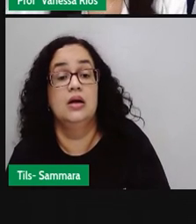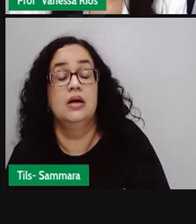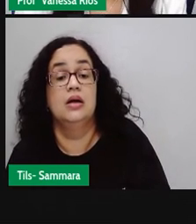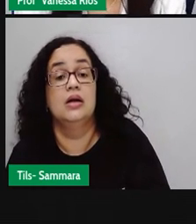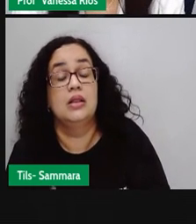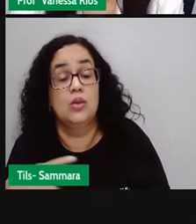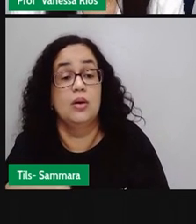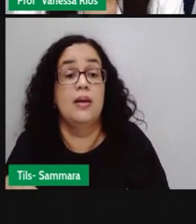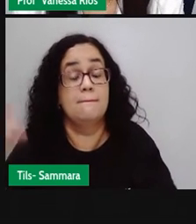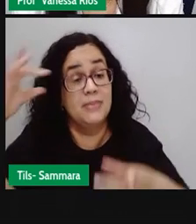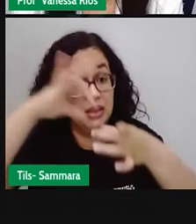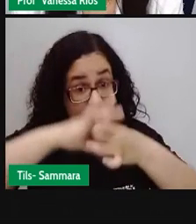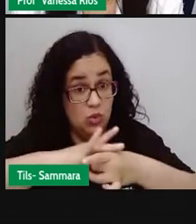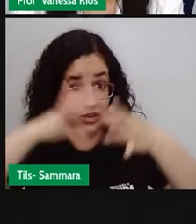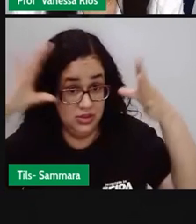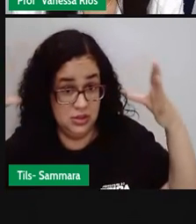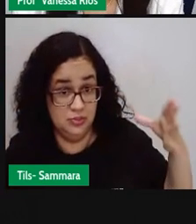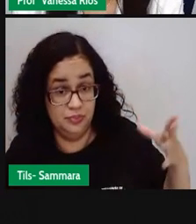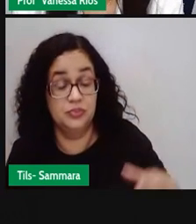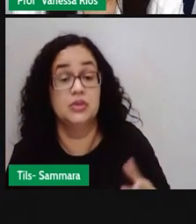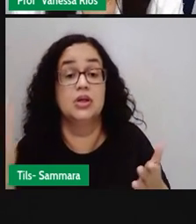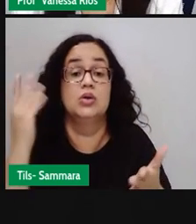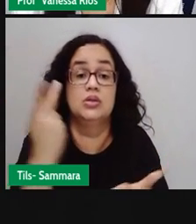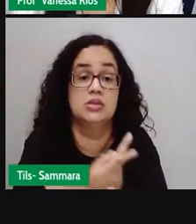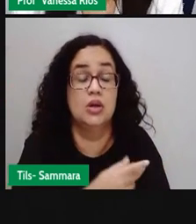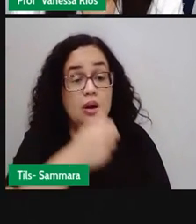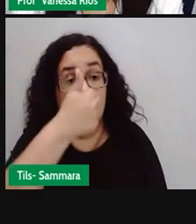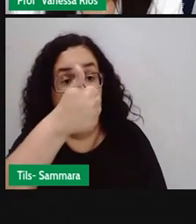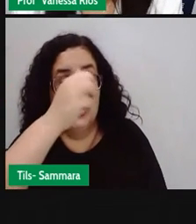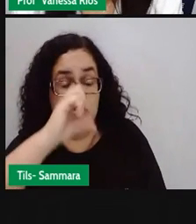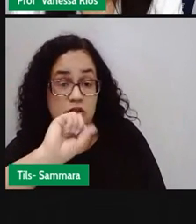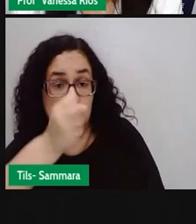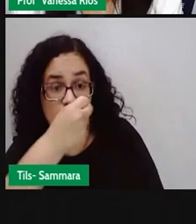E aí, o retorno pleno da democracia aconteceu em